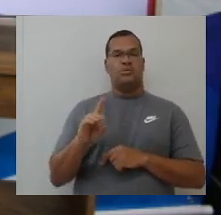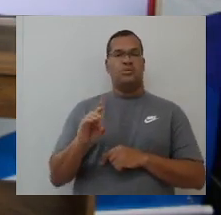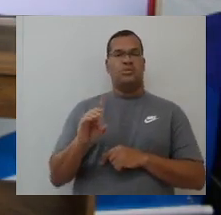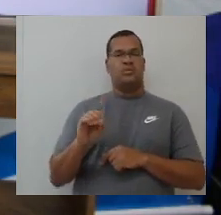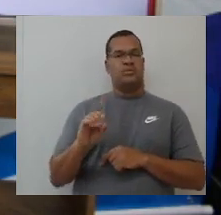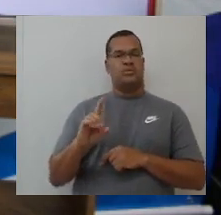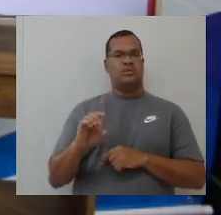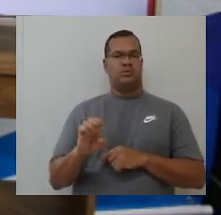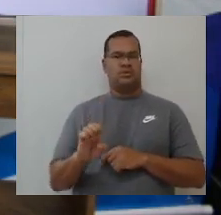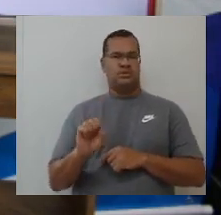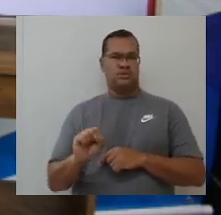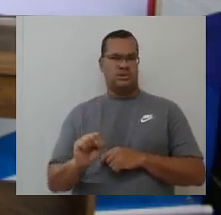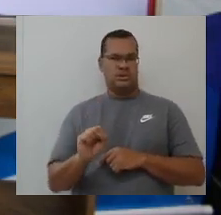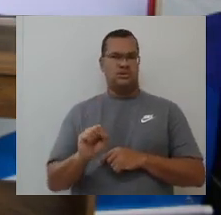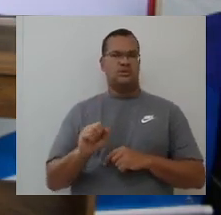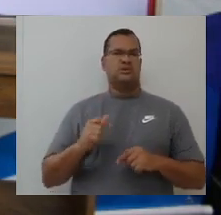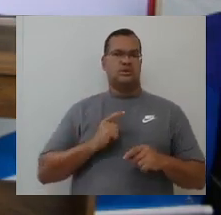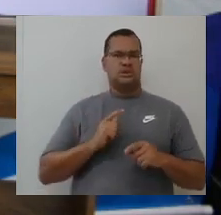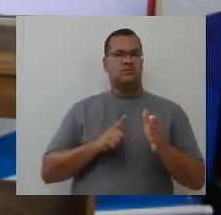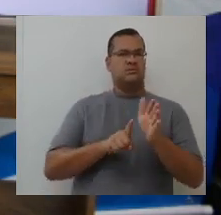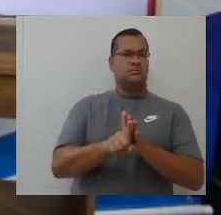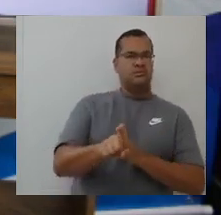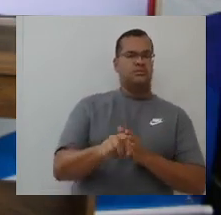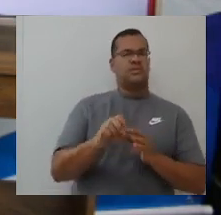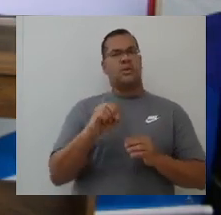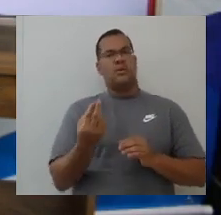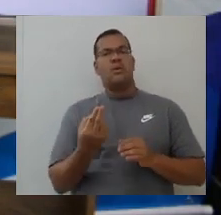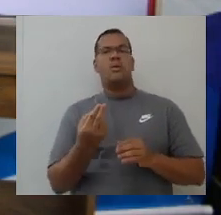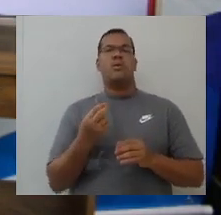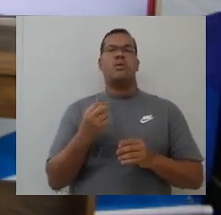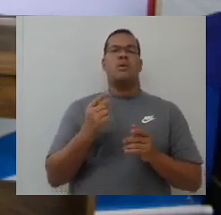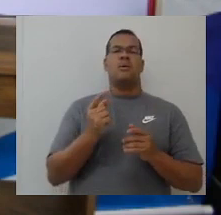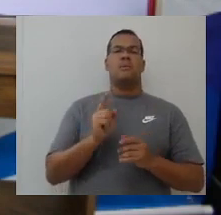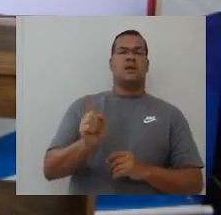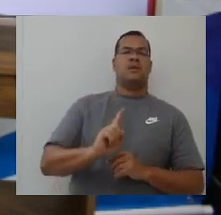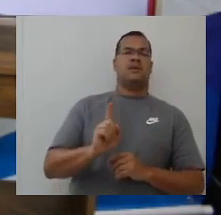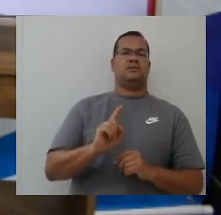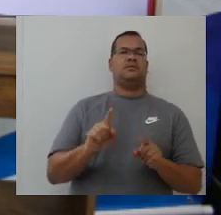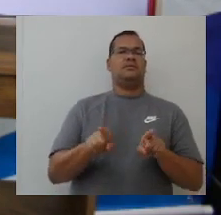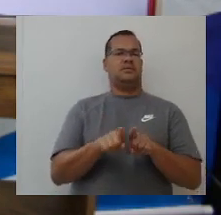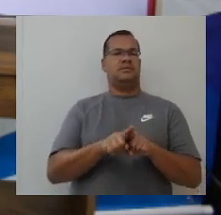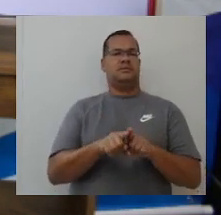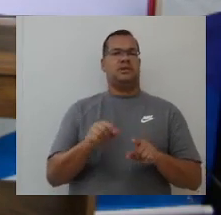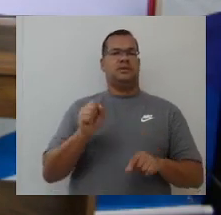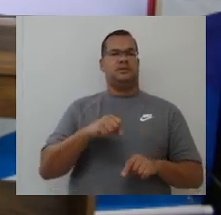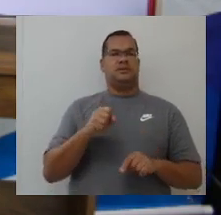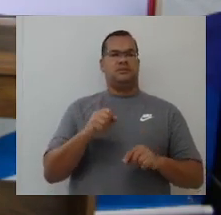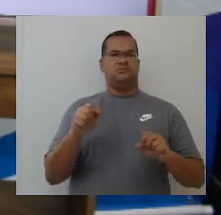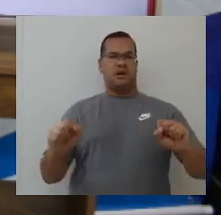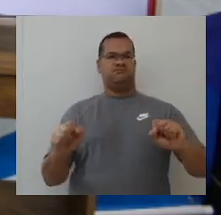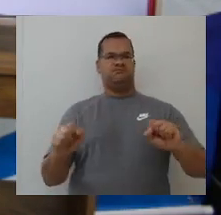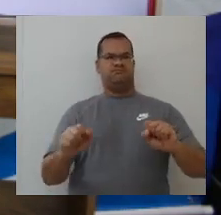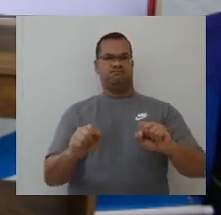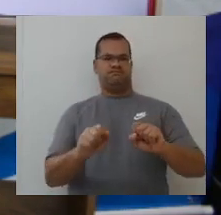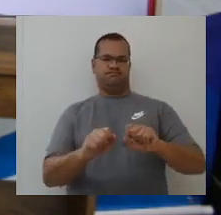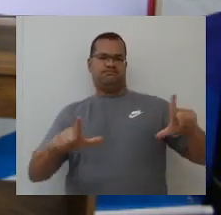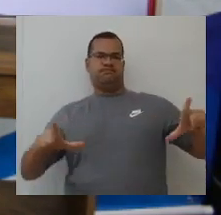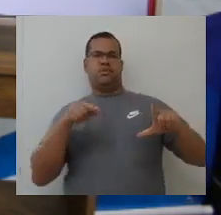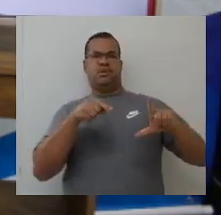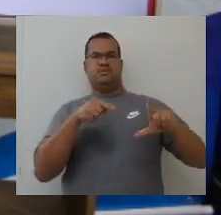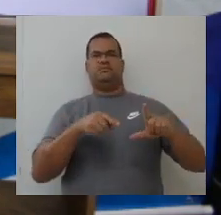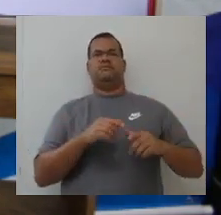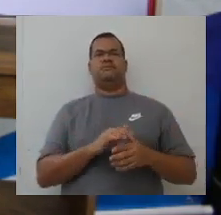para negar e para perguntar. Ou, às vezes, utilizado também no modo afirmativo, para dar uma ênfase àquela ação.